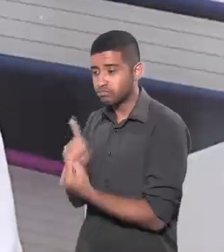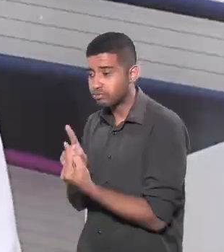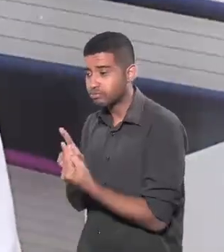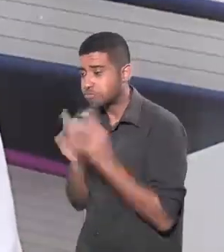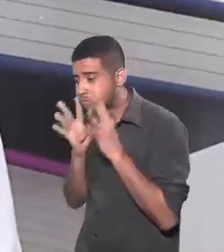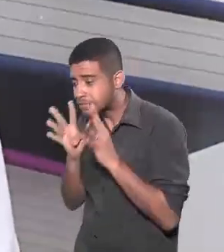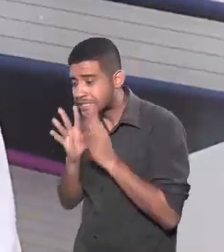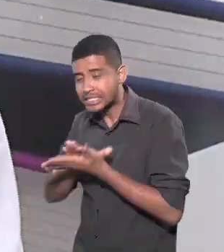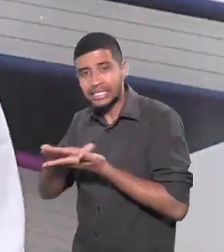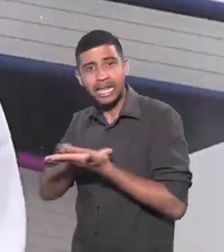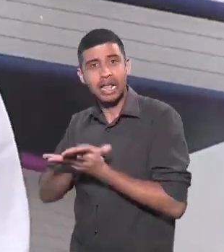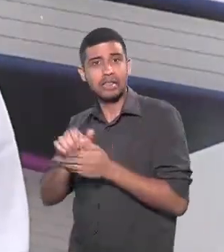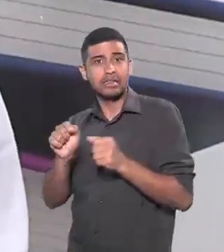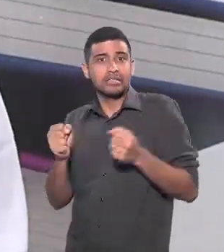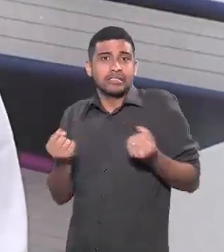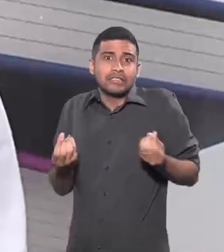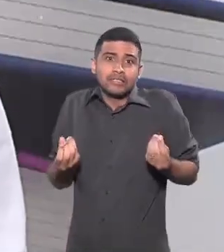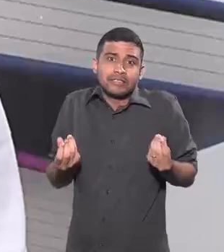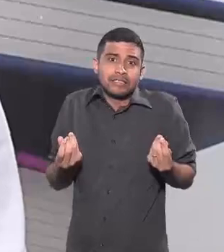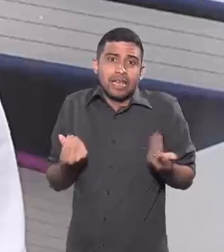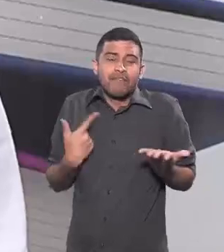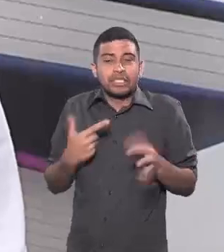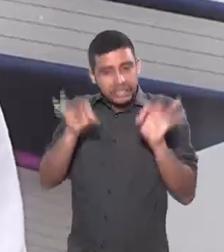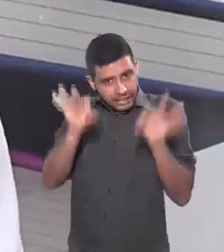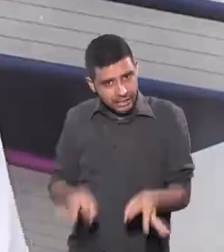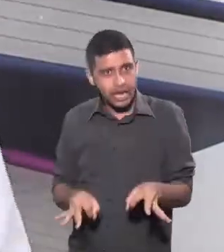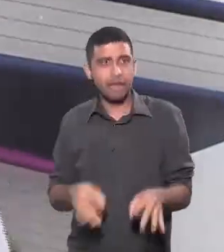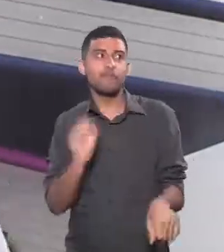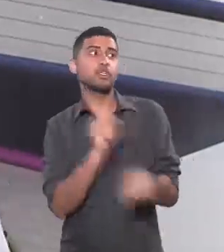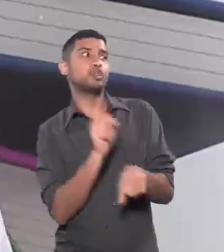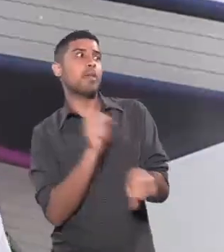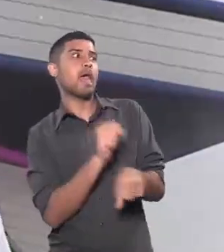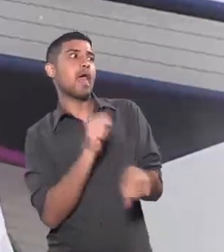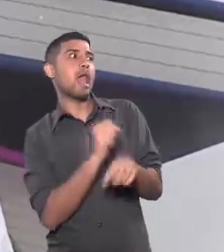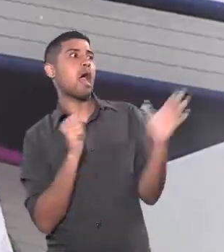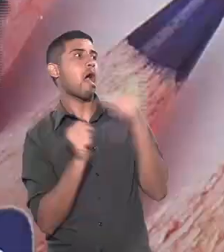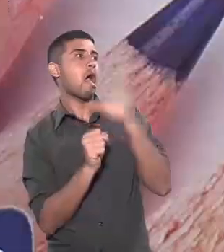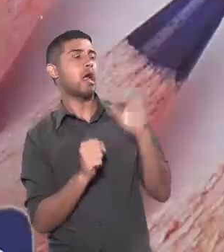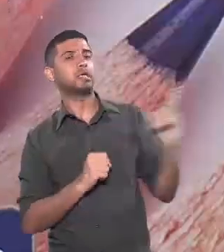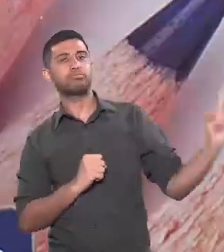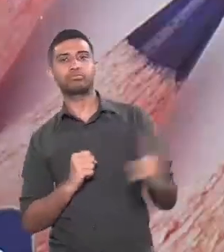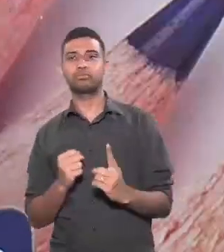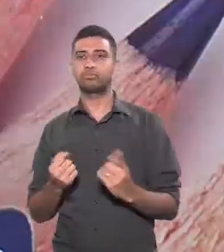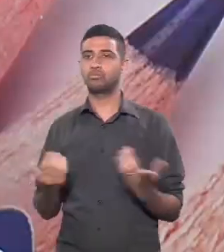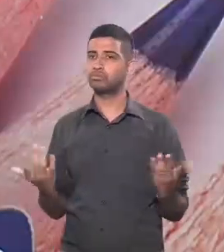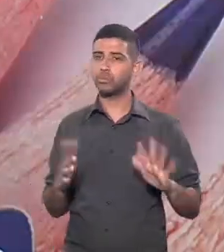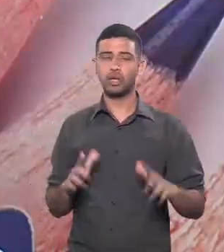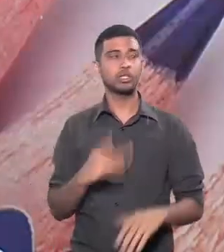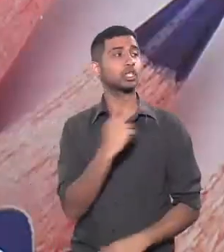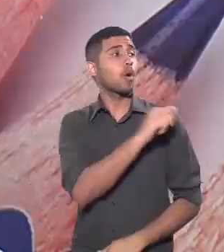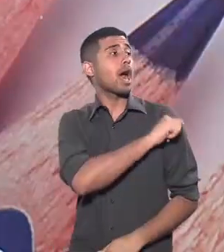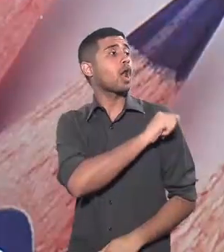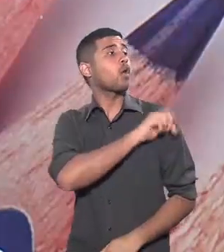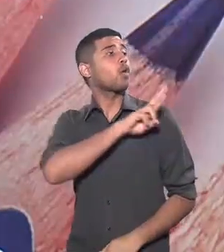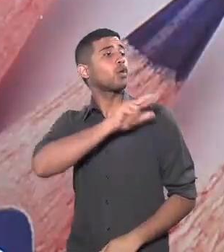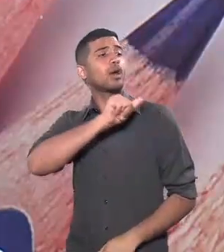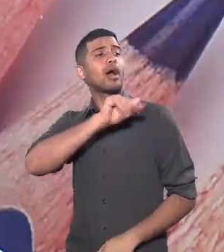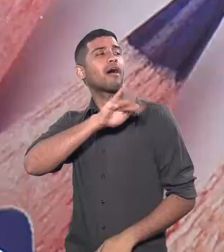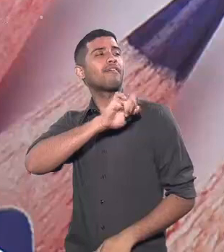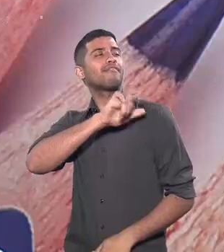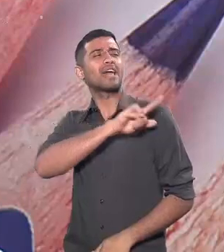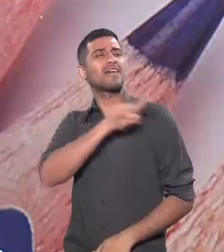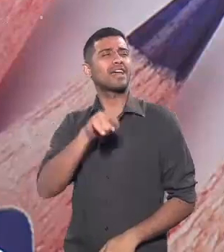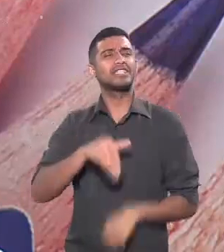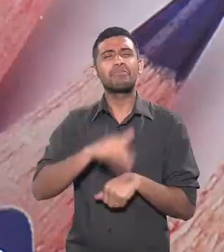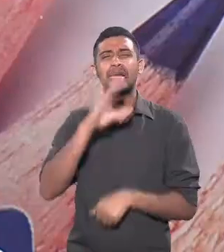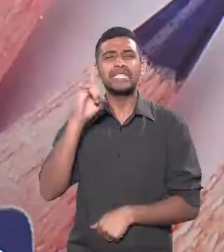abordagem correta, e fazendo a técnica certa, não adianta você ficar lá, vou esperar o socorro chegar. Lá, os seus alunos, Rafael, o que